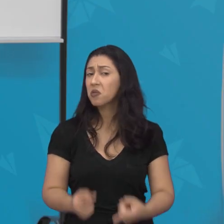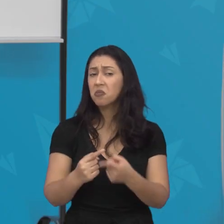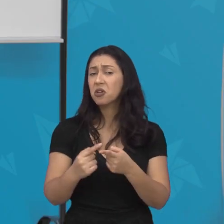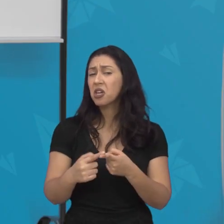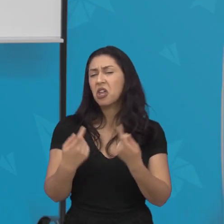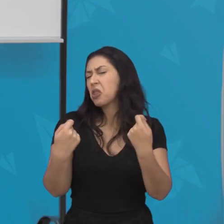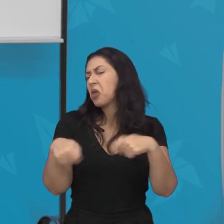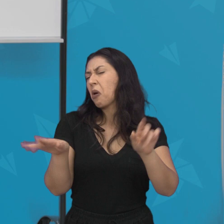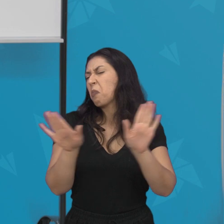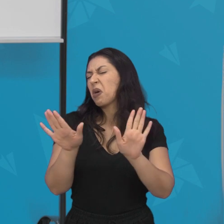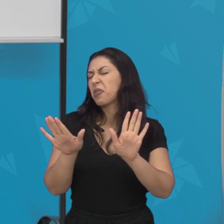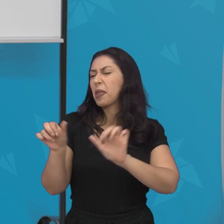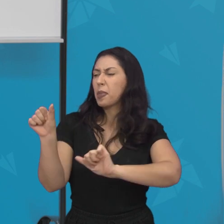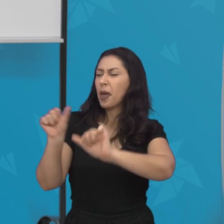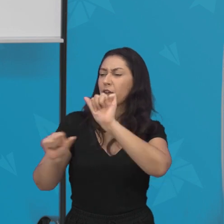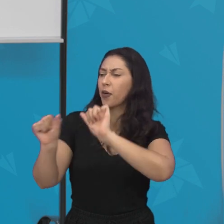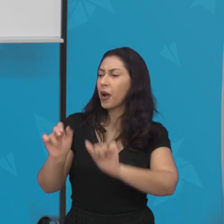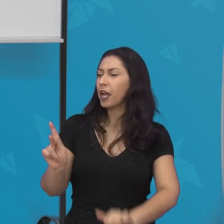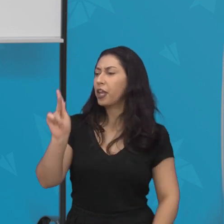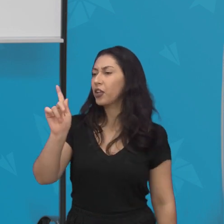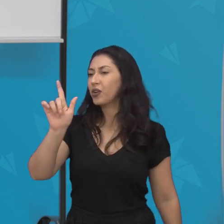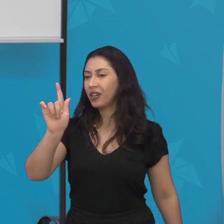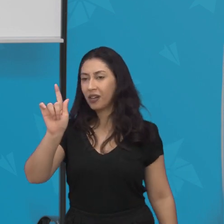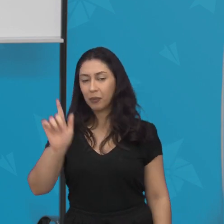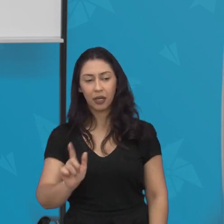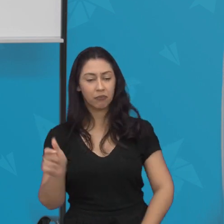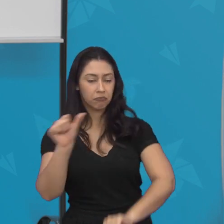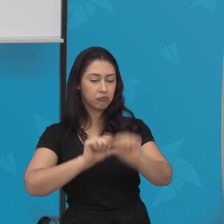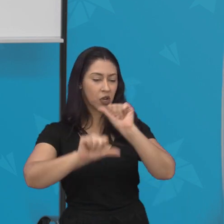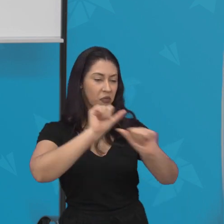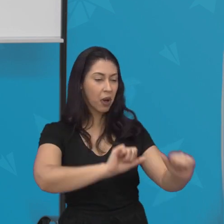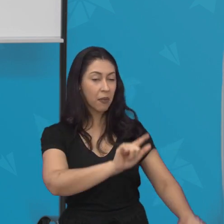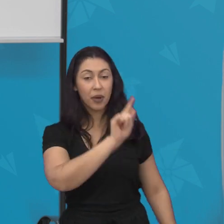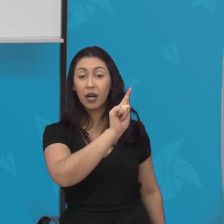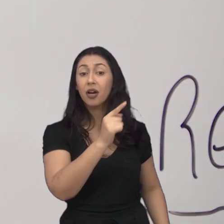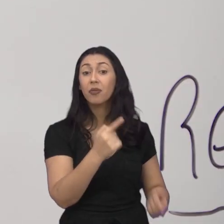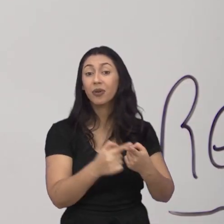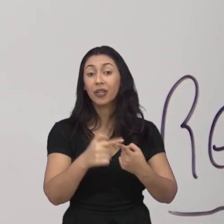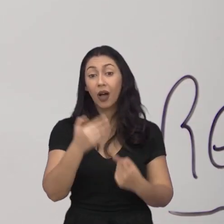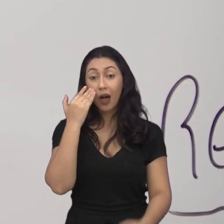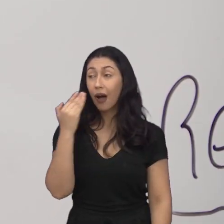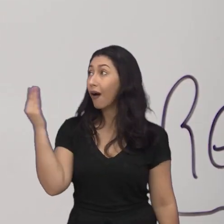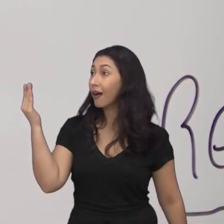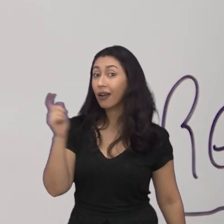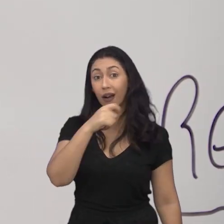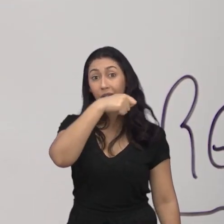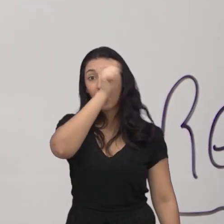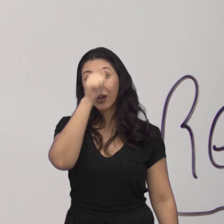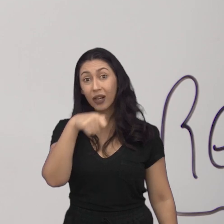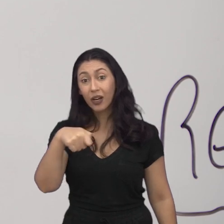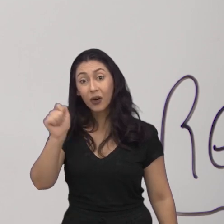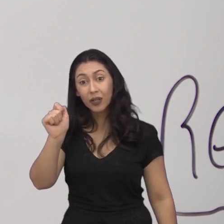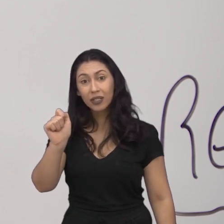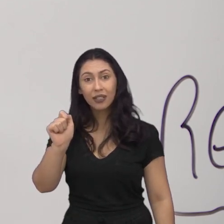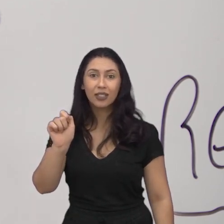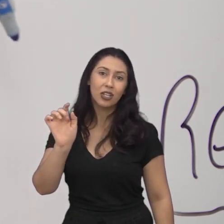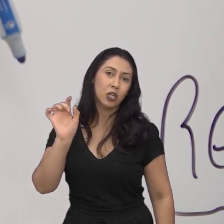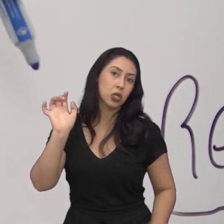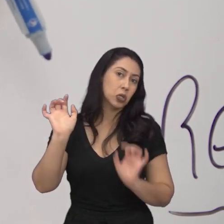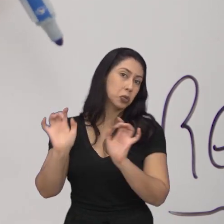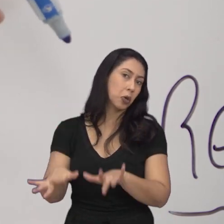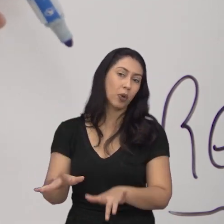Por que eu falei que não precisava de adaptar, por exemplo, deixar tudo em grama, deixar tudo em quilograma? Porque nesse caso a gente vai estar cortando aqui o grama com a grama e vai